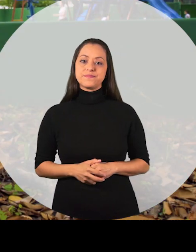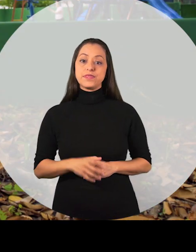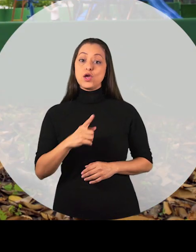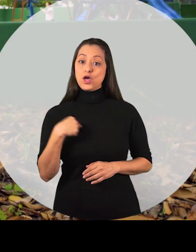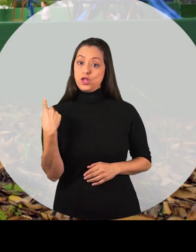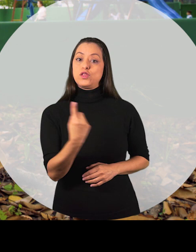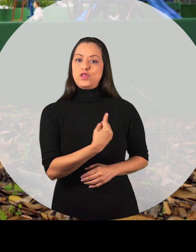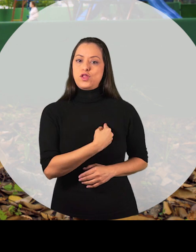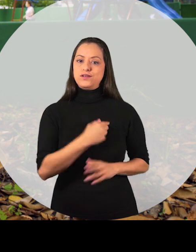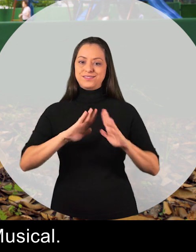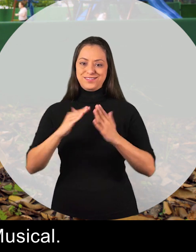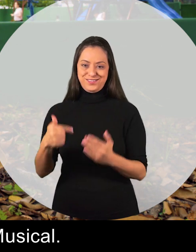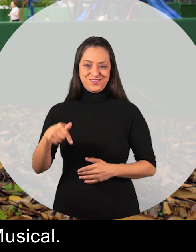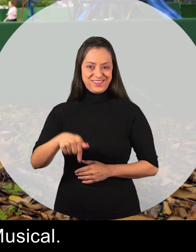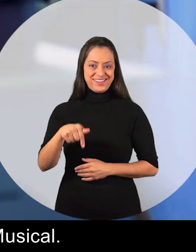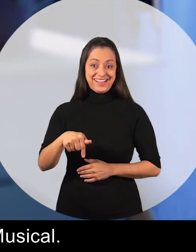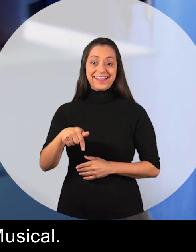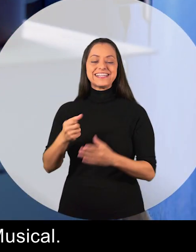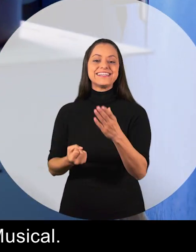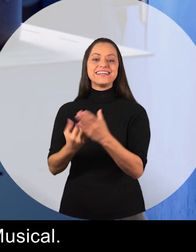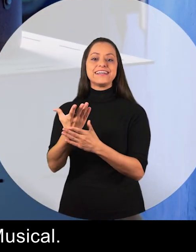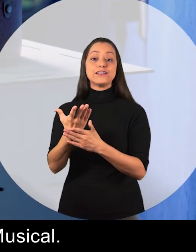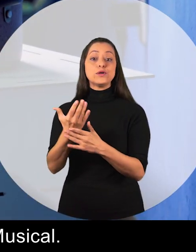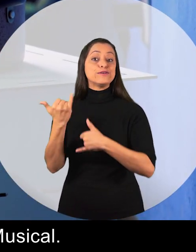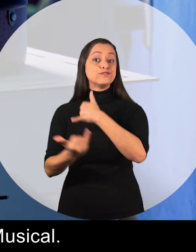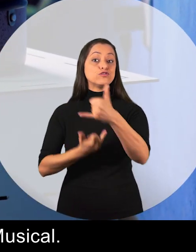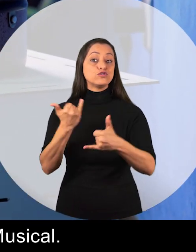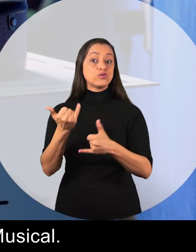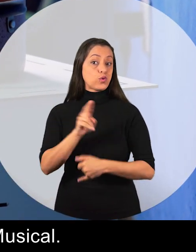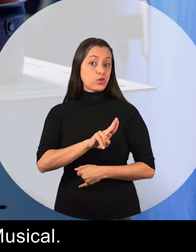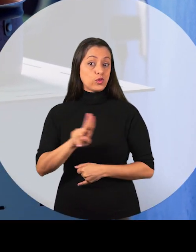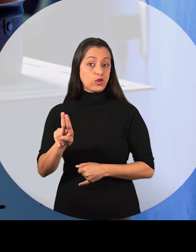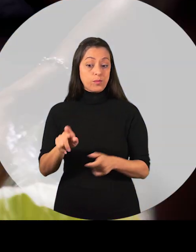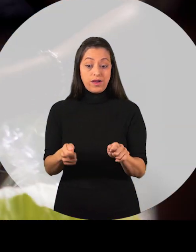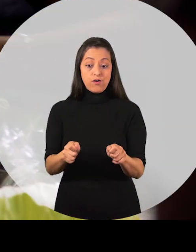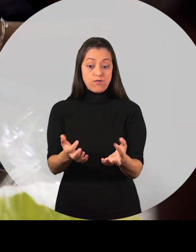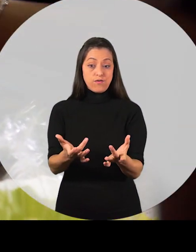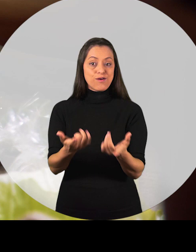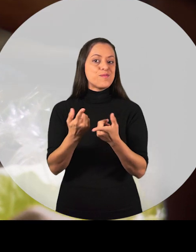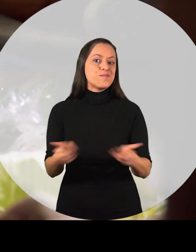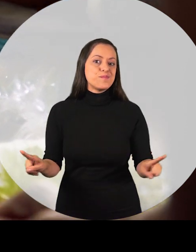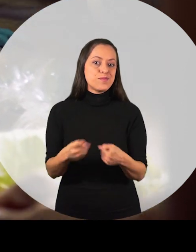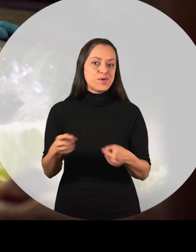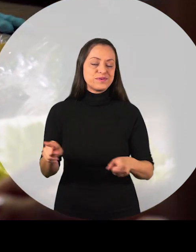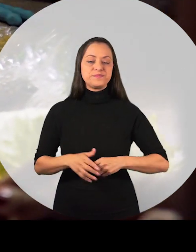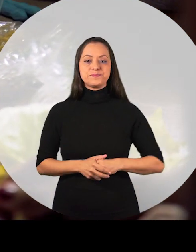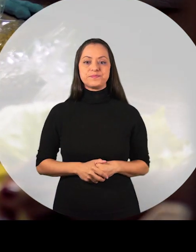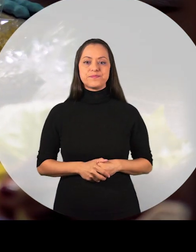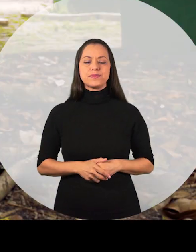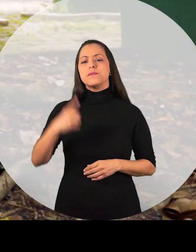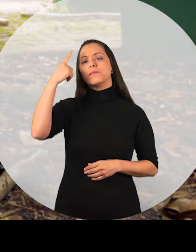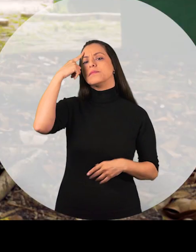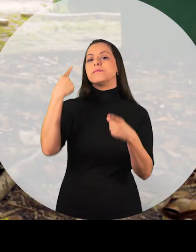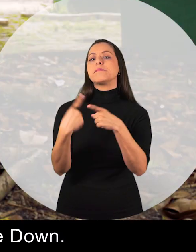Nós, aqui na UME Almeirinda, desenvolvemos um jogo chamado Fogão Musical. Fabiana. A ideia surgiu